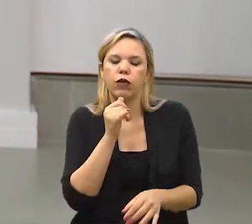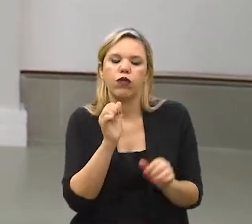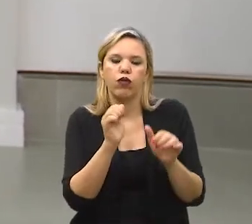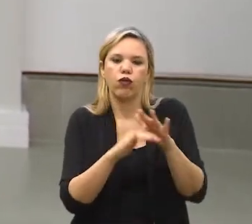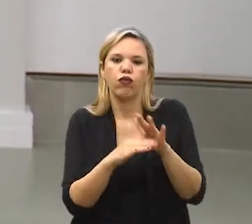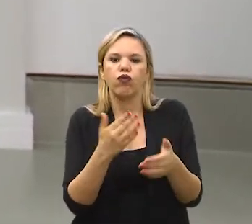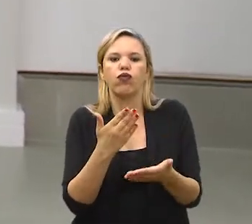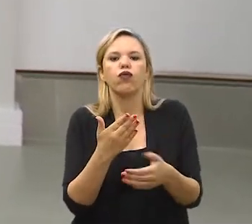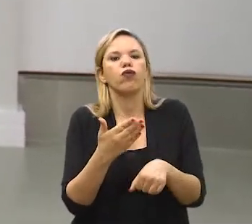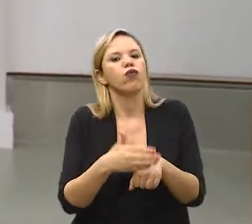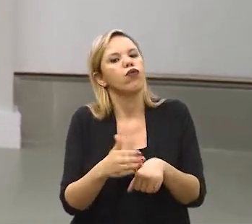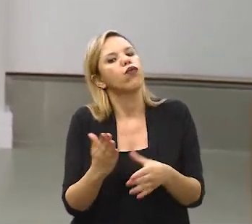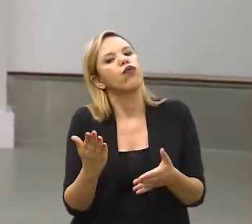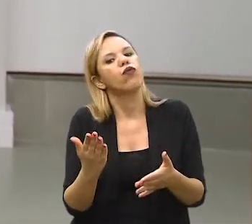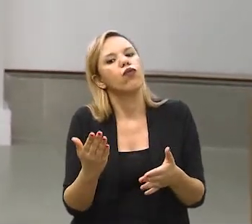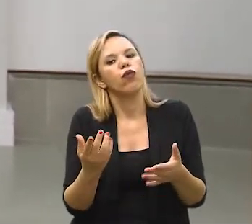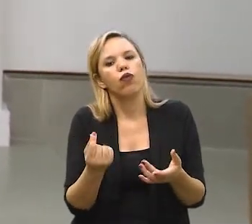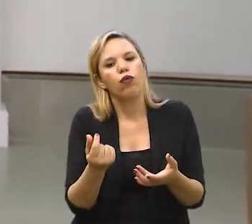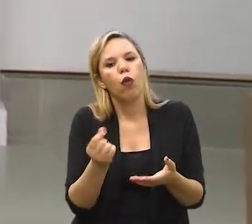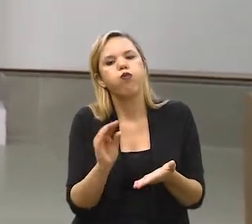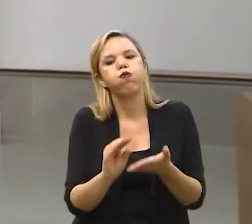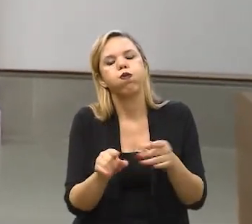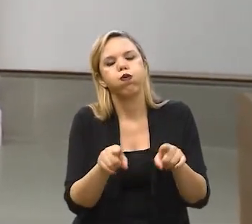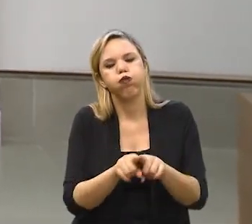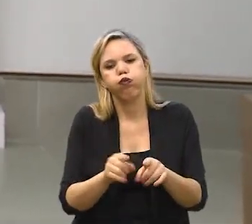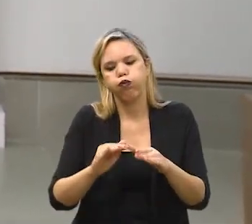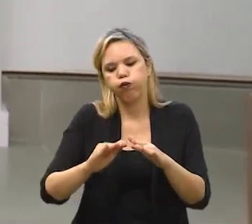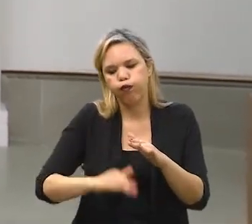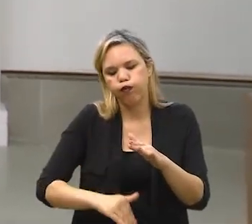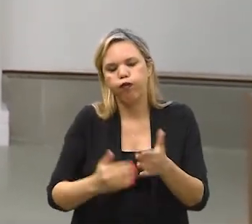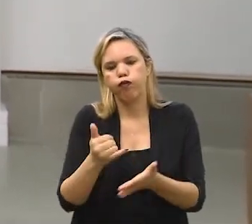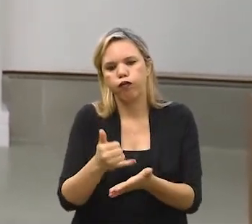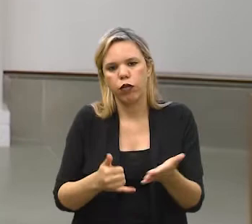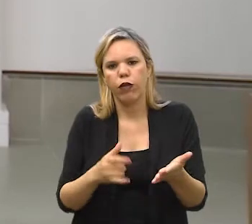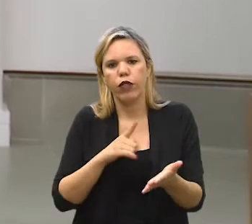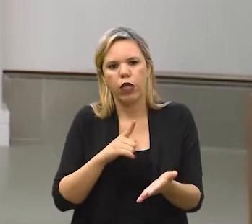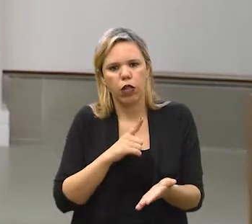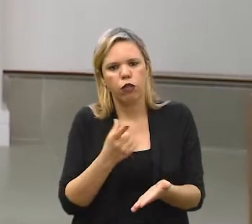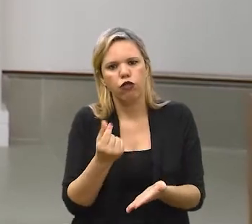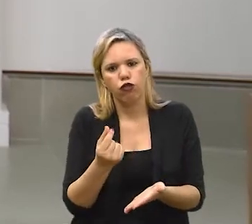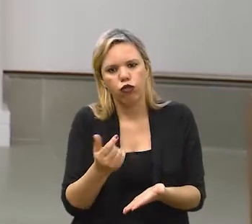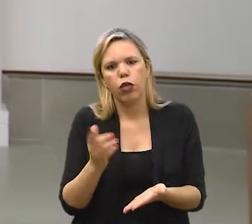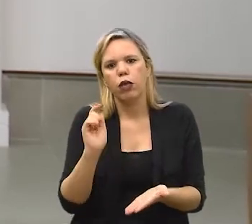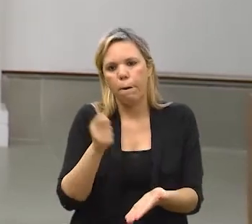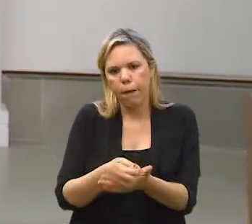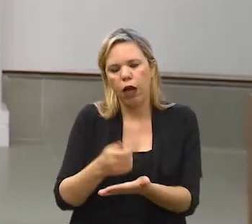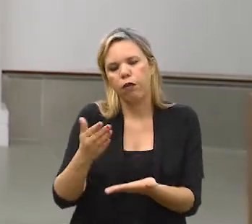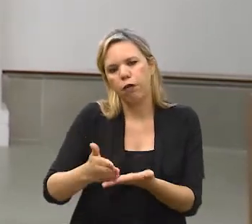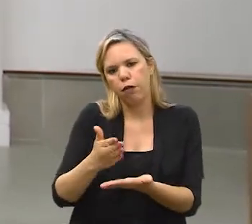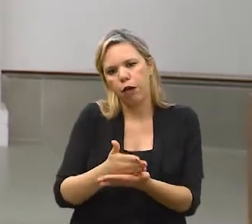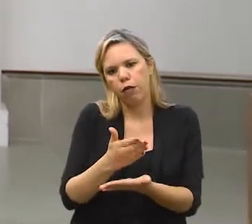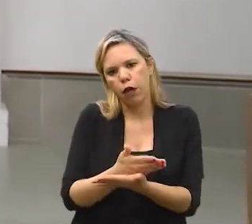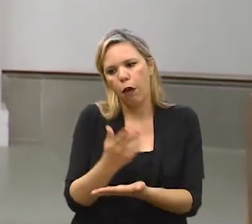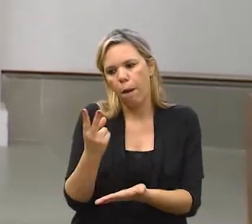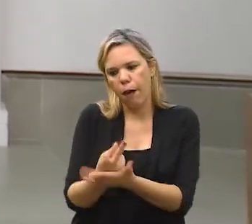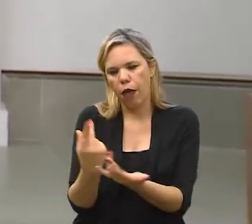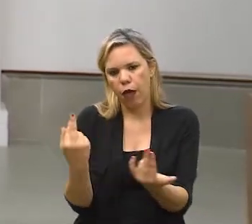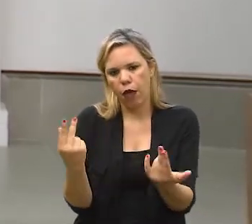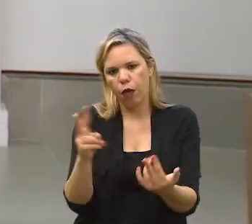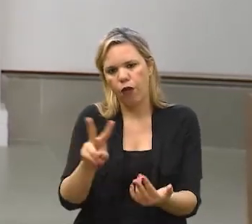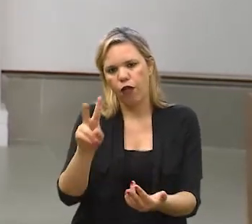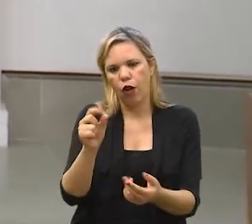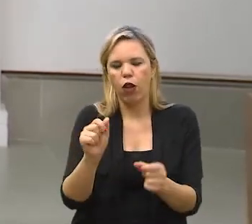se tornou uma rentabilidade baixa para você manter um dinheiro aplicado, enquanto que você pode aplicar esse mesmo